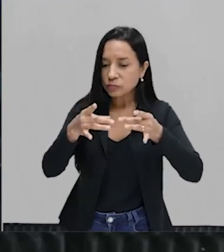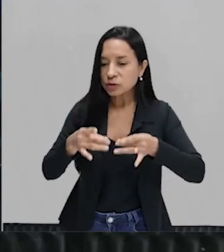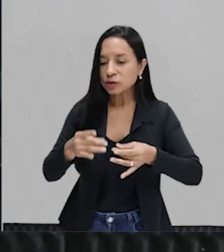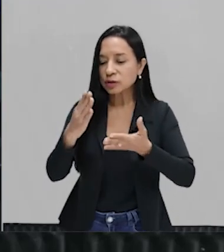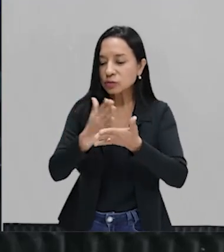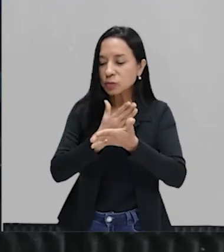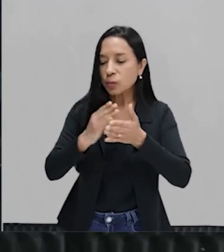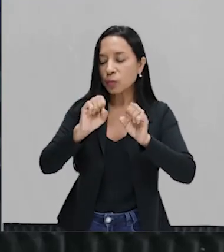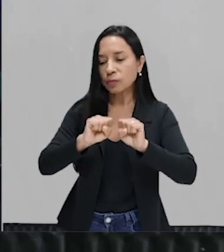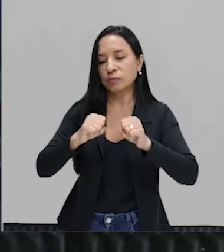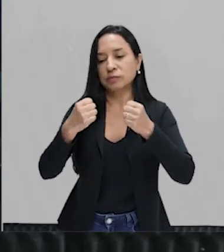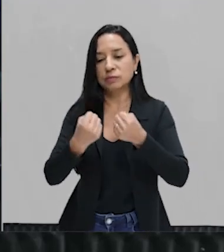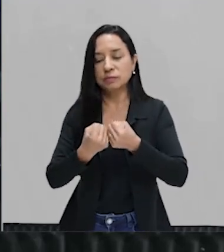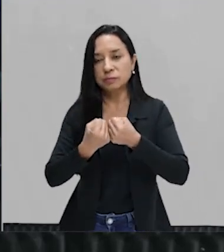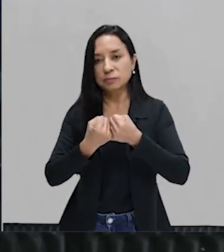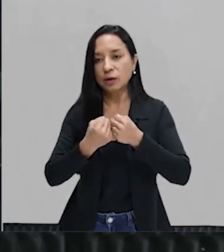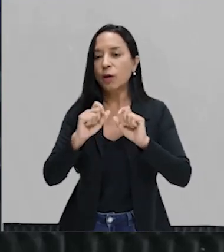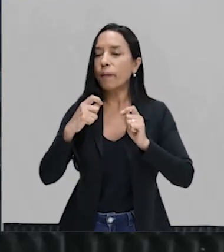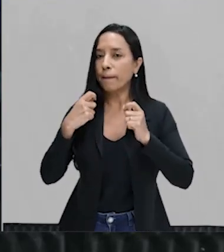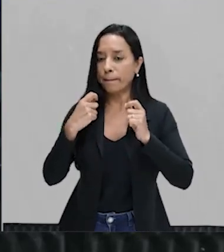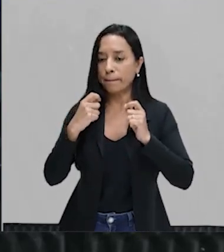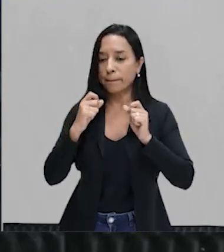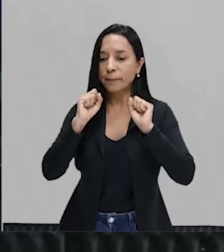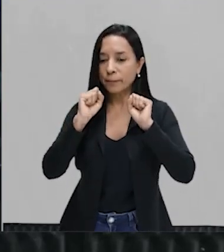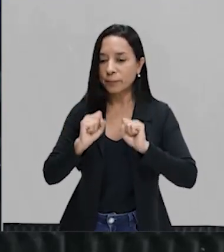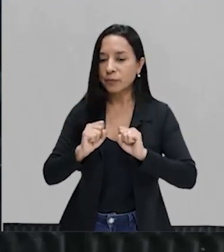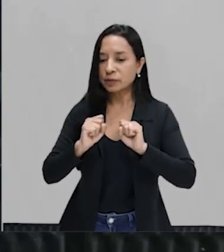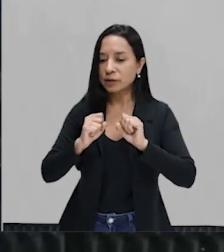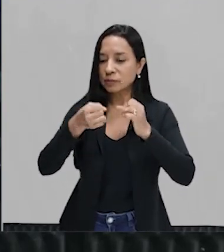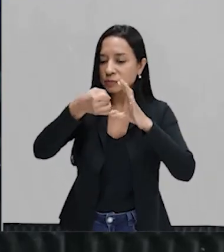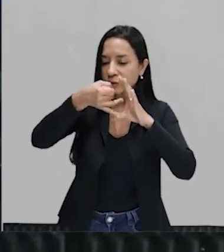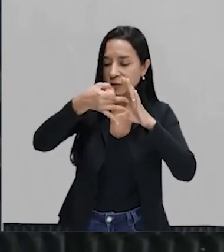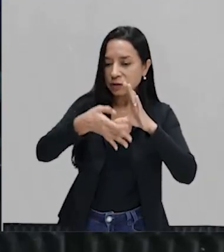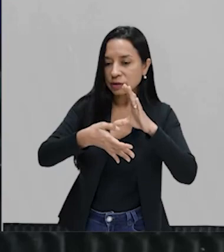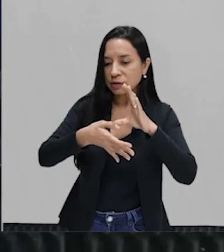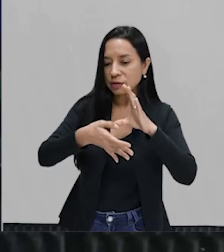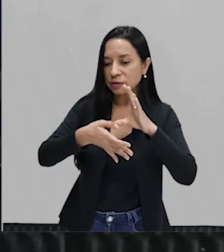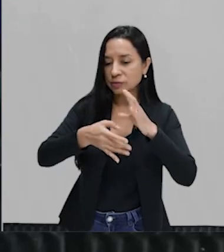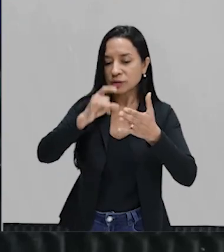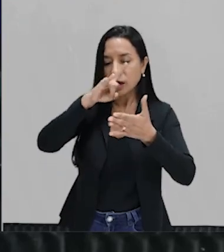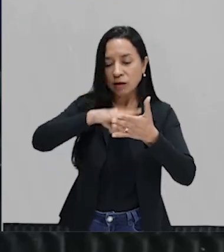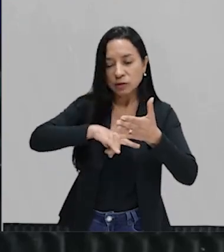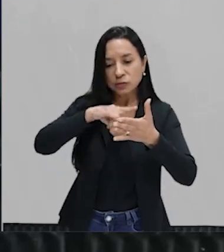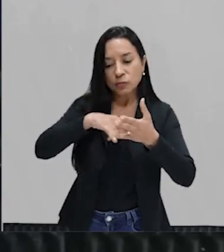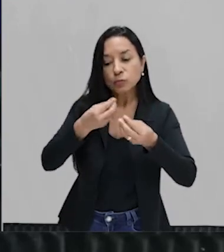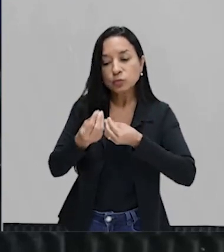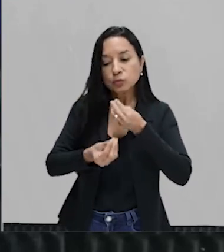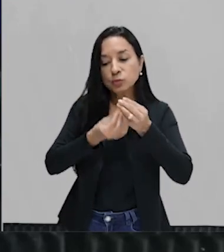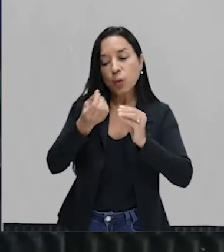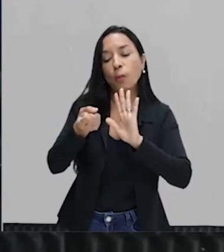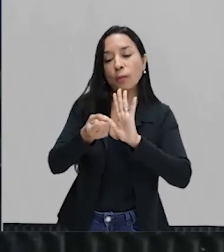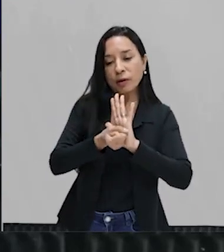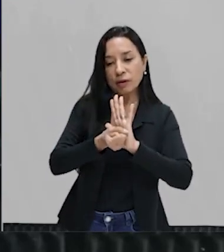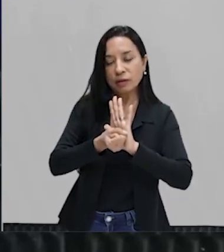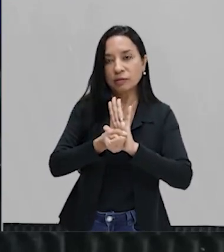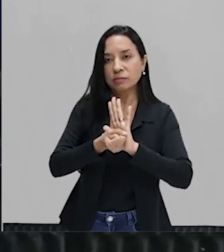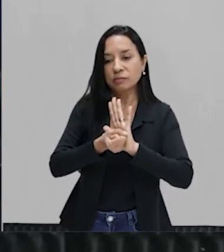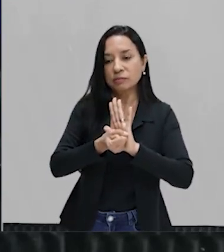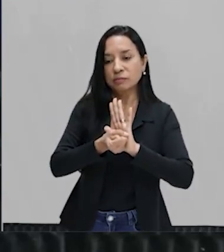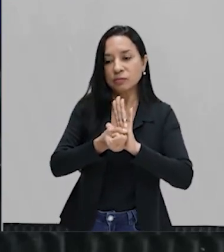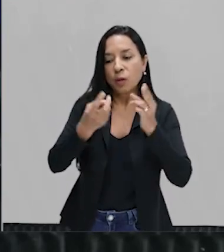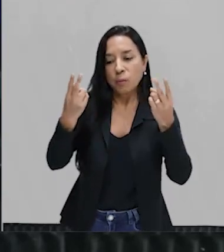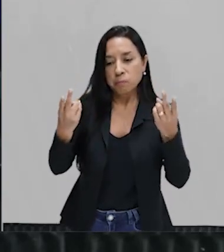determinadas sociedades. Então, nós podemos caracterizar as fontes como indícios. Uma mesma fonte histórica, para que a gente possa ter